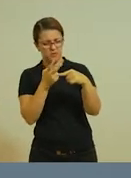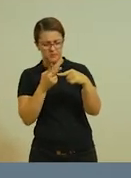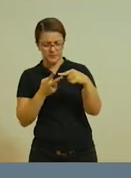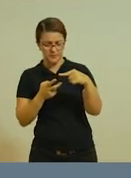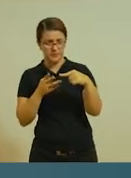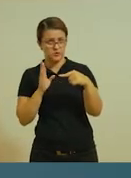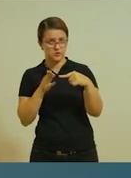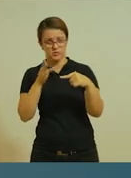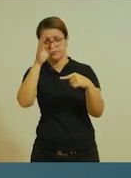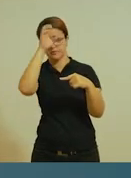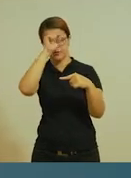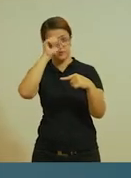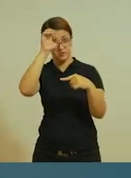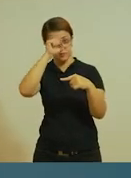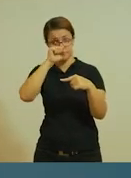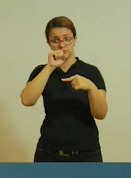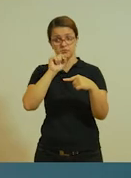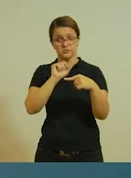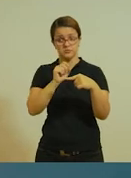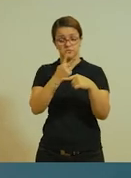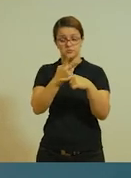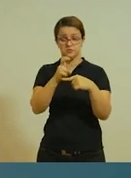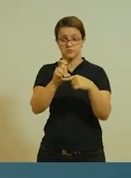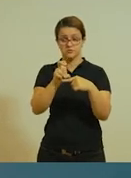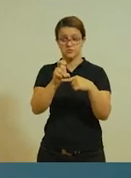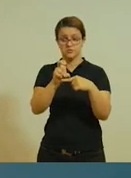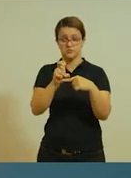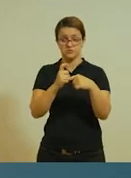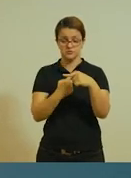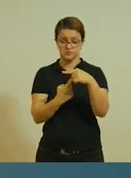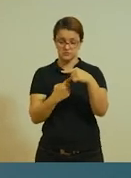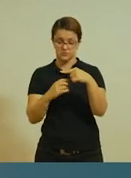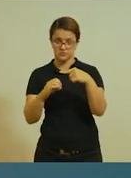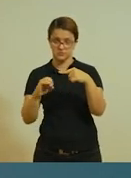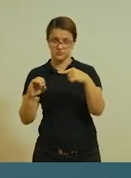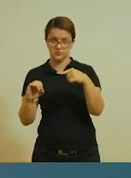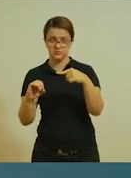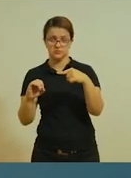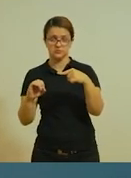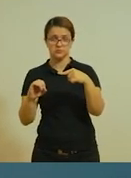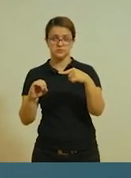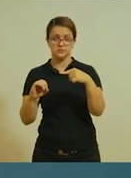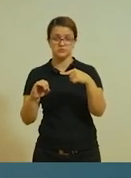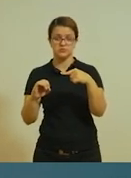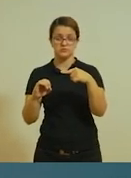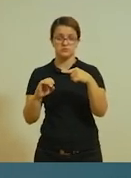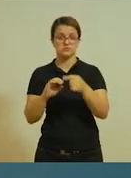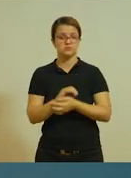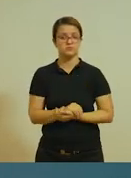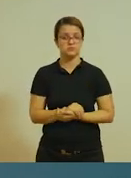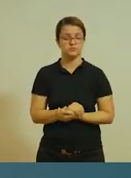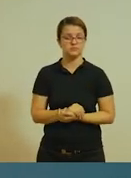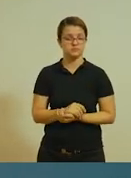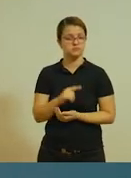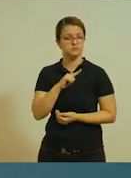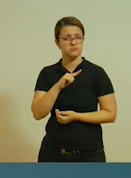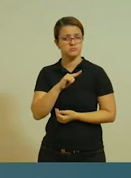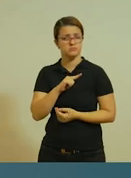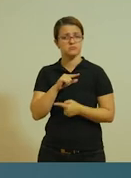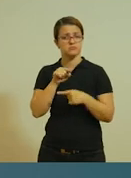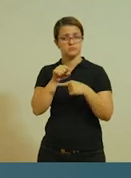baseado no que nós já aprendemos em fração, nós temos 25 centésimos. Então, nós temos aqui uma